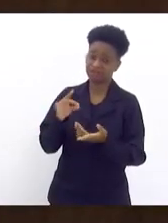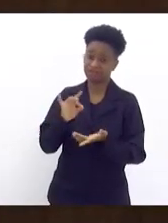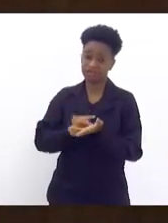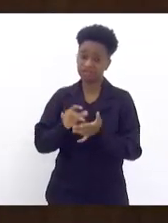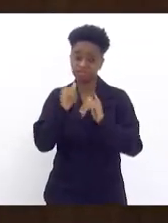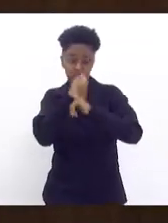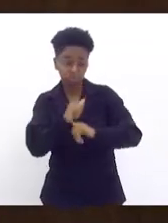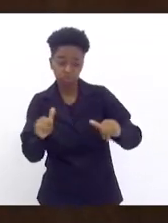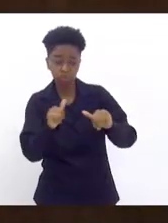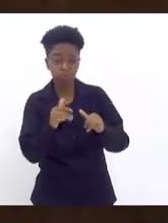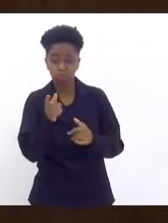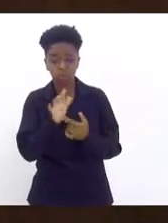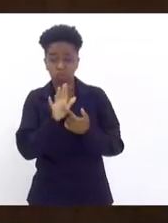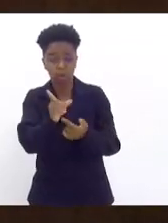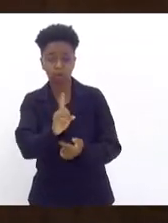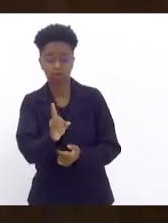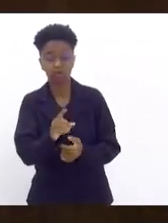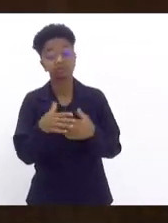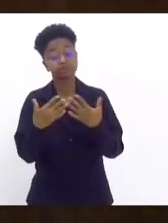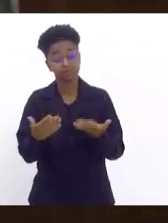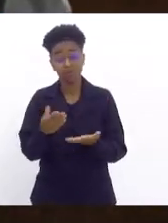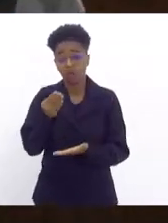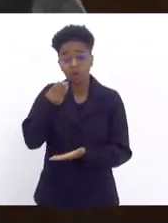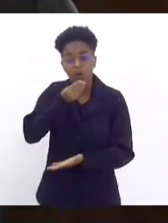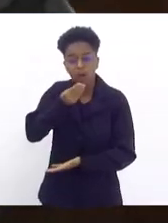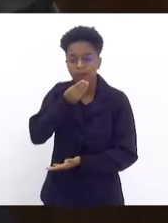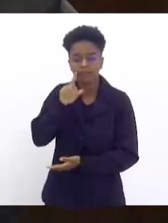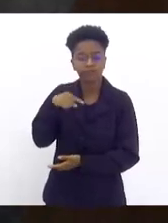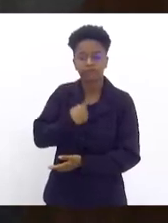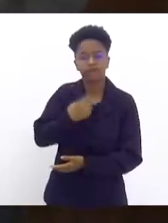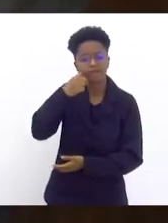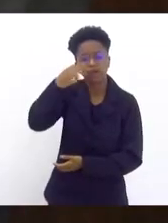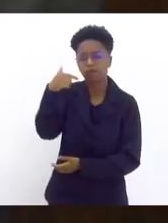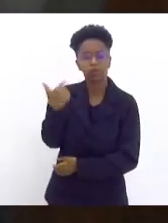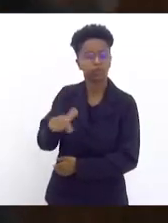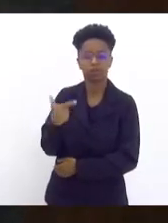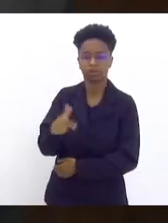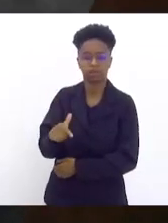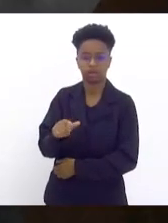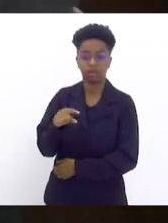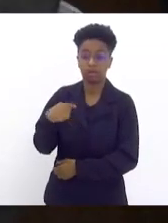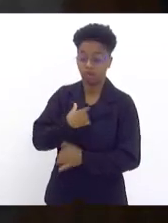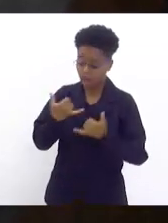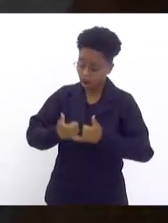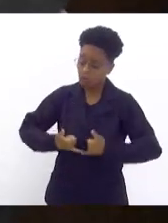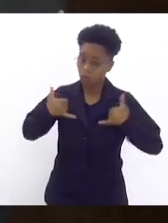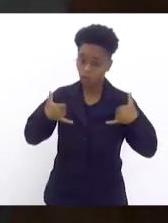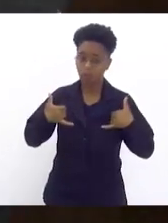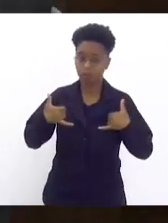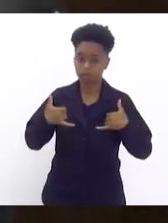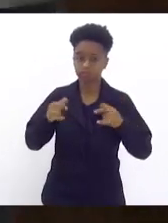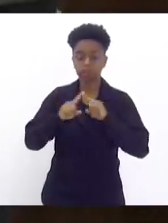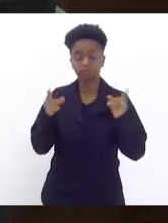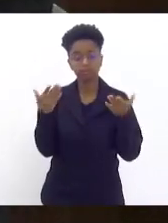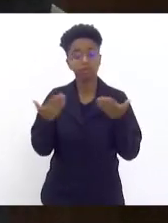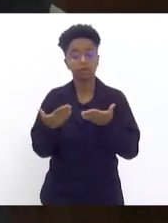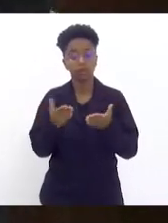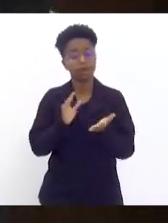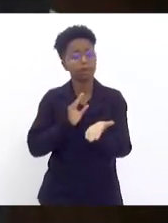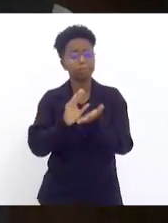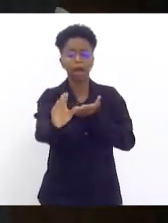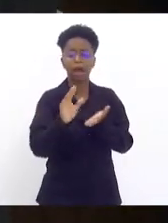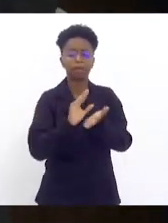declaradas então evidentemente que a gente não tem vergonha a gente tem orgulho agora tá sendo investido